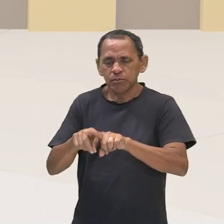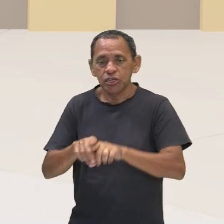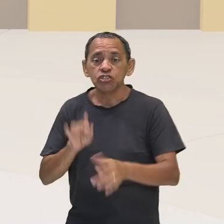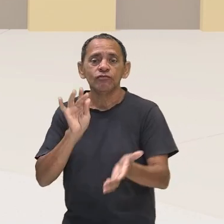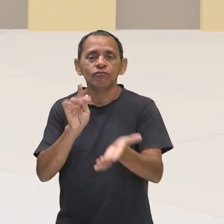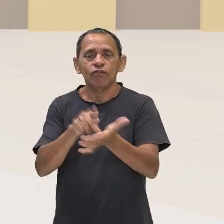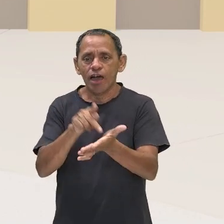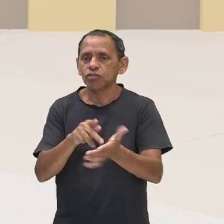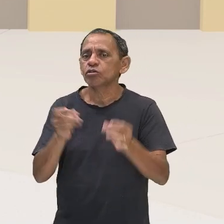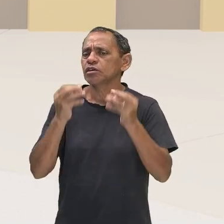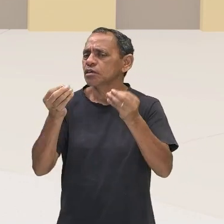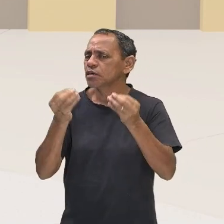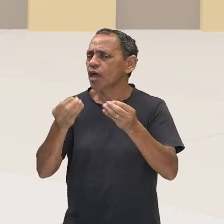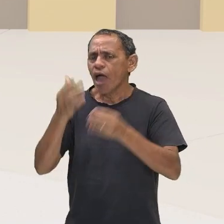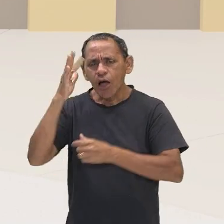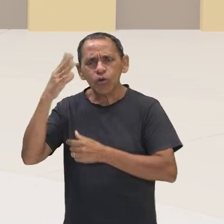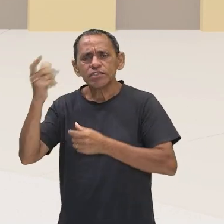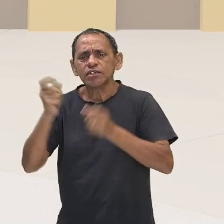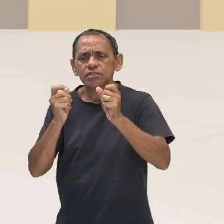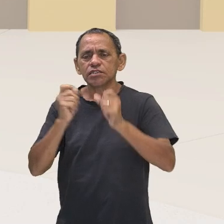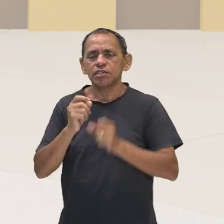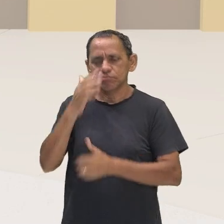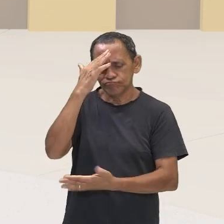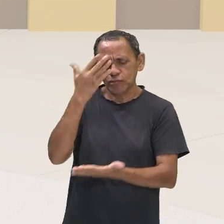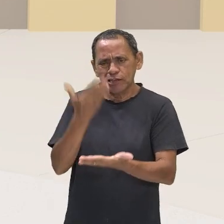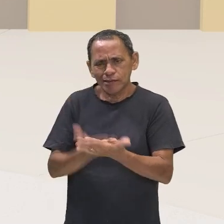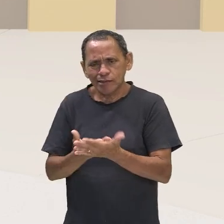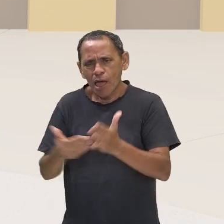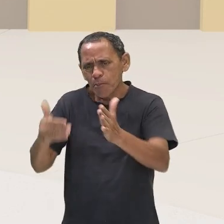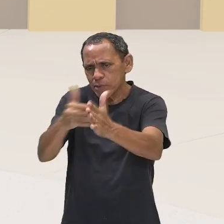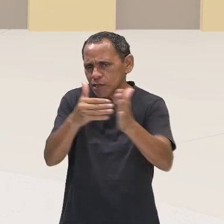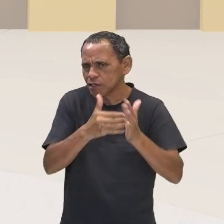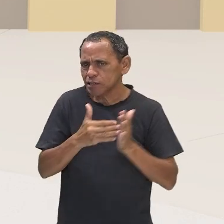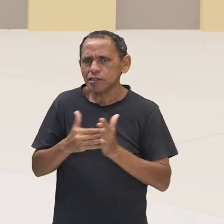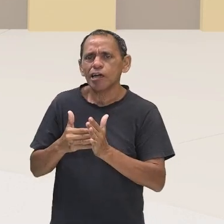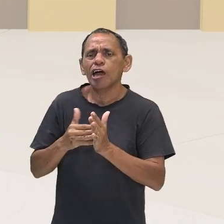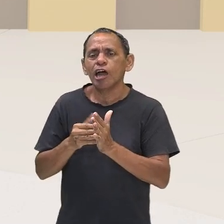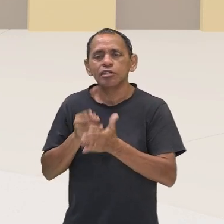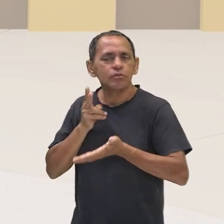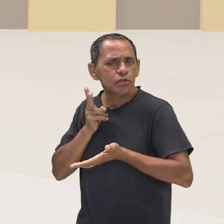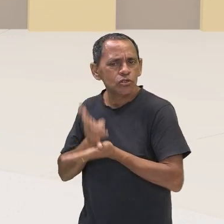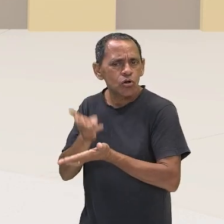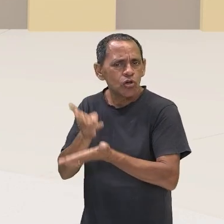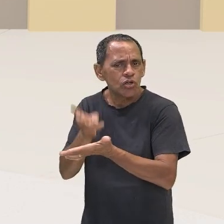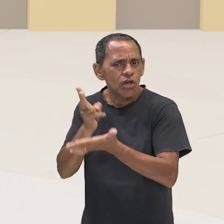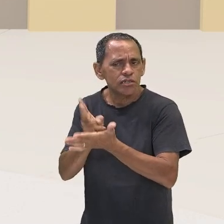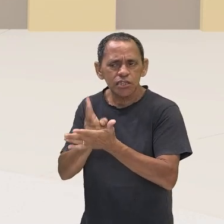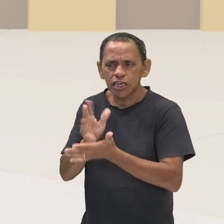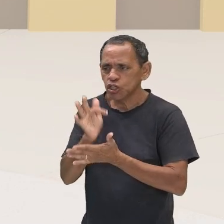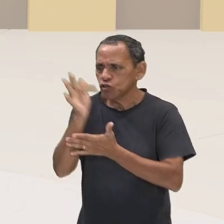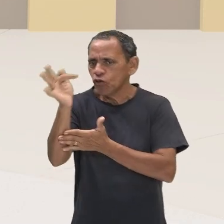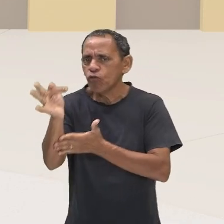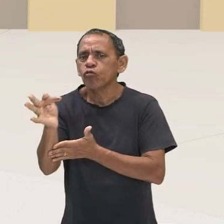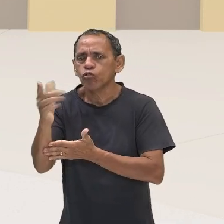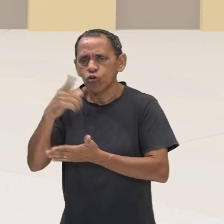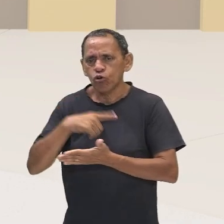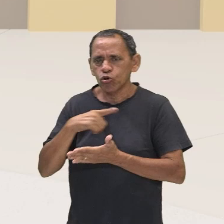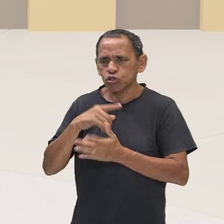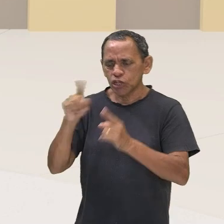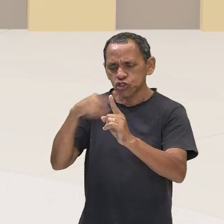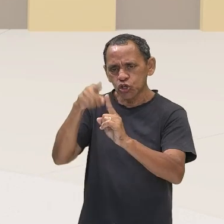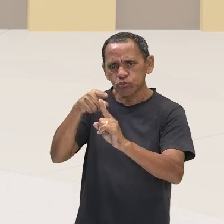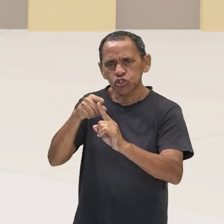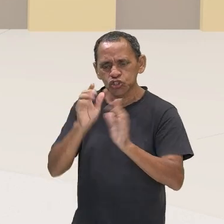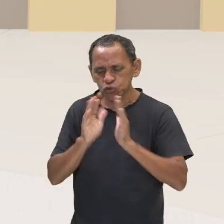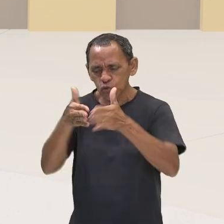aí está utilizando de uma crença limitante para não seguir e alcançar o seu propósito, o seu objetivo.